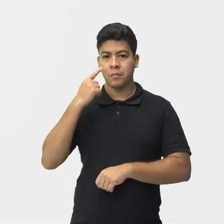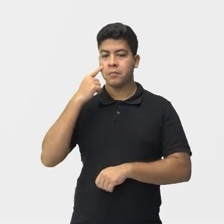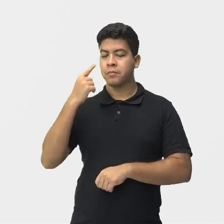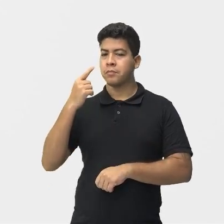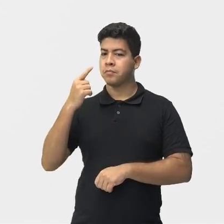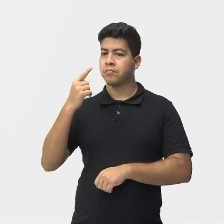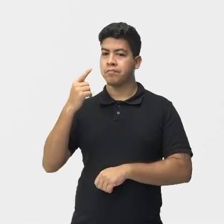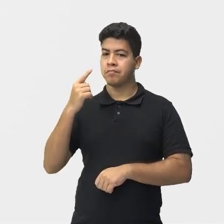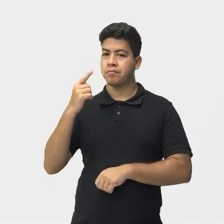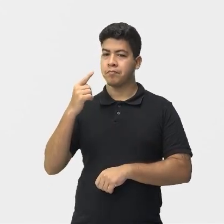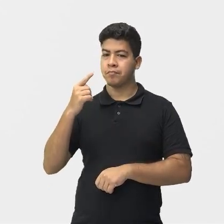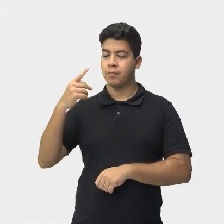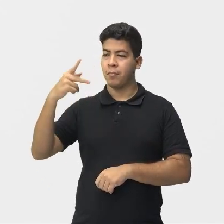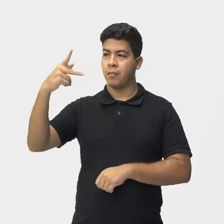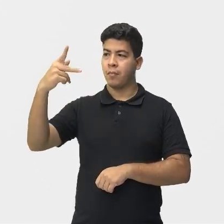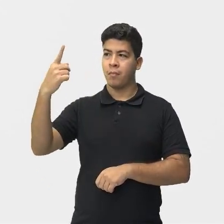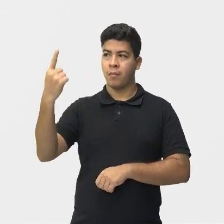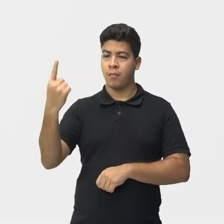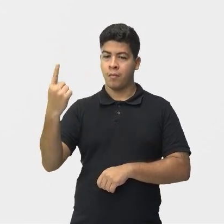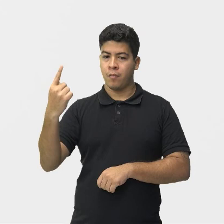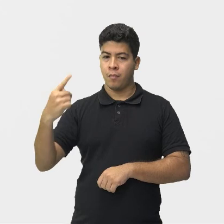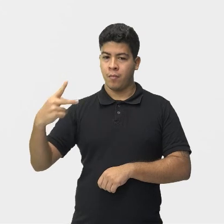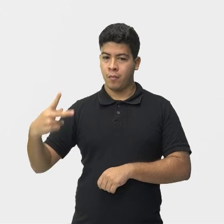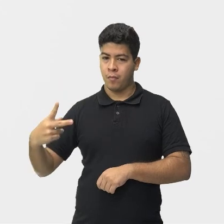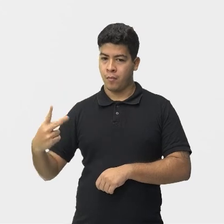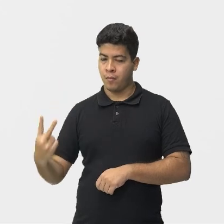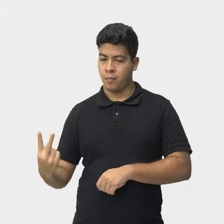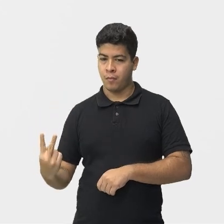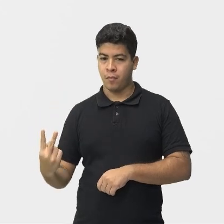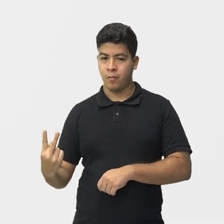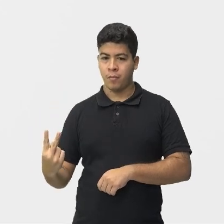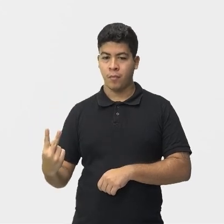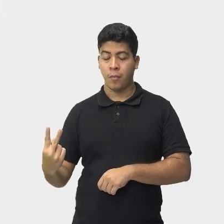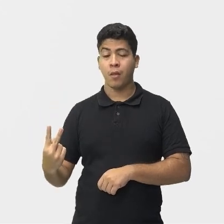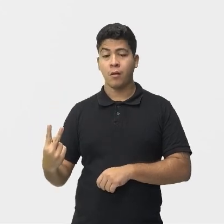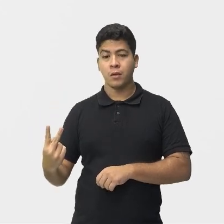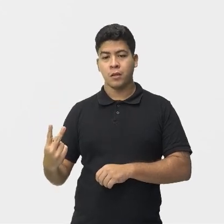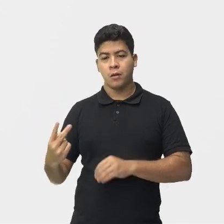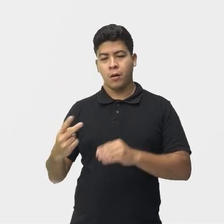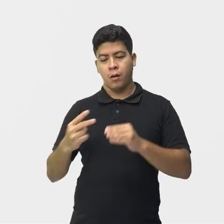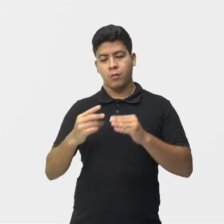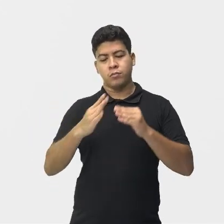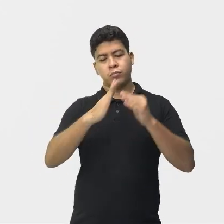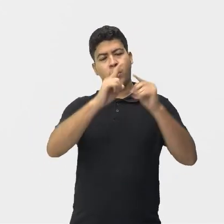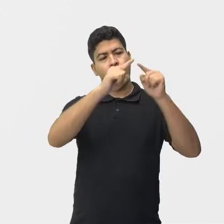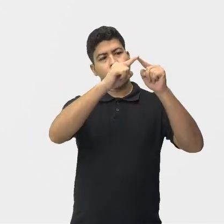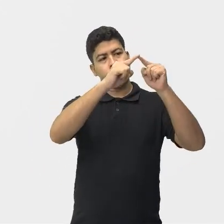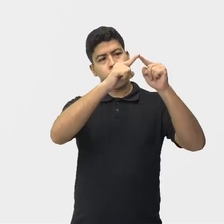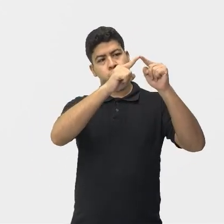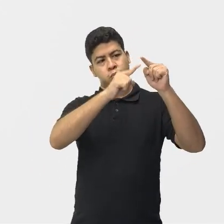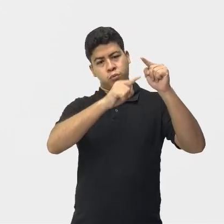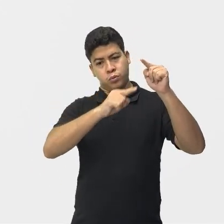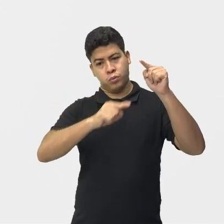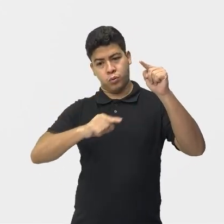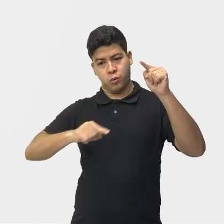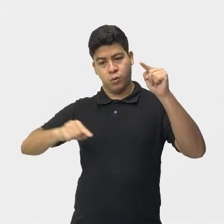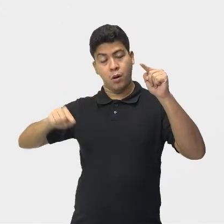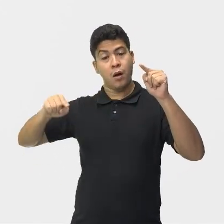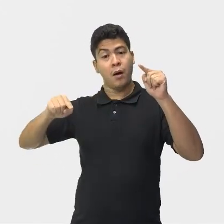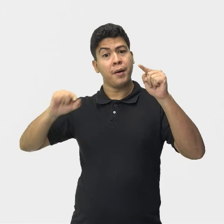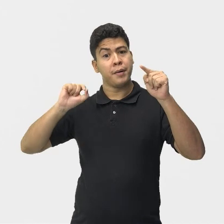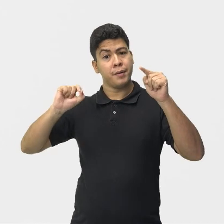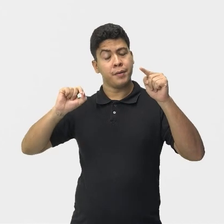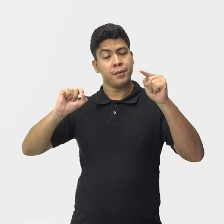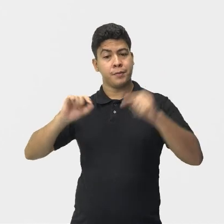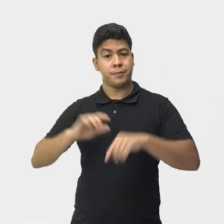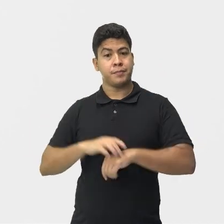aumentou. Por isso que a transformação número 1, ela é representada por essa curva isoterma, tá certo? Aqui,